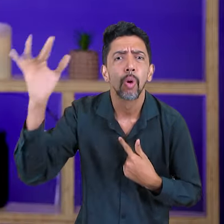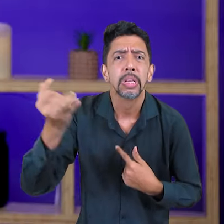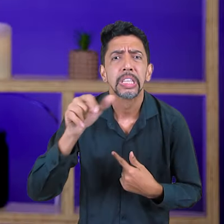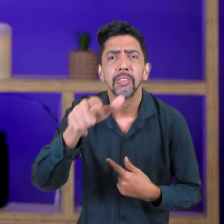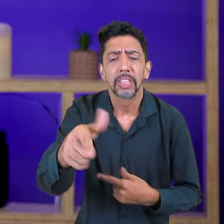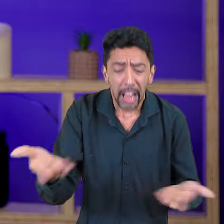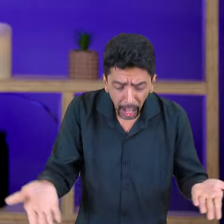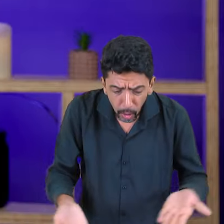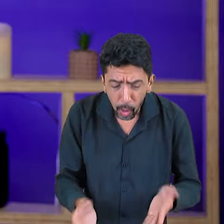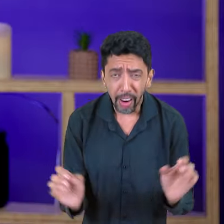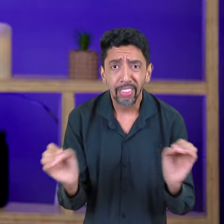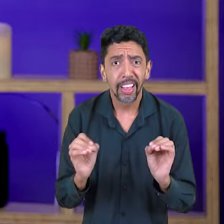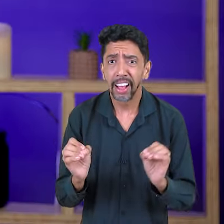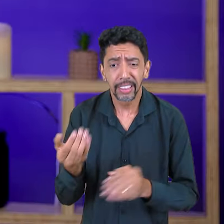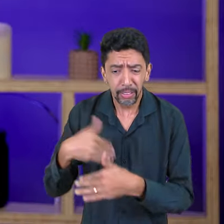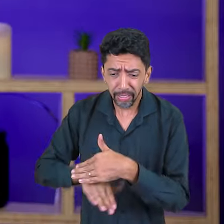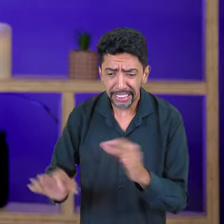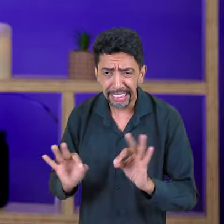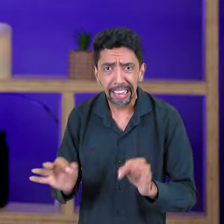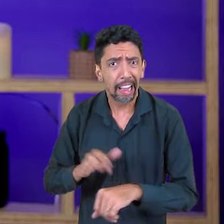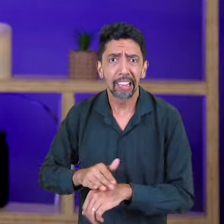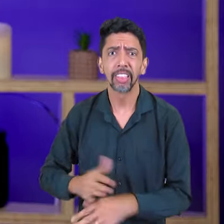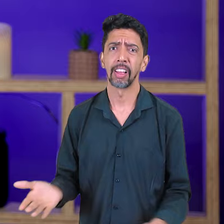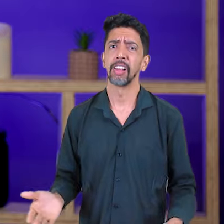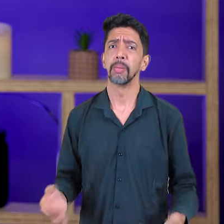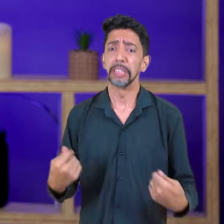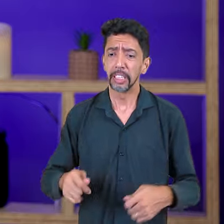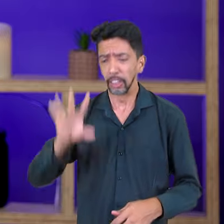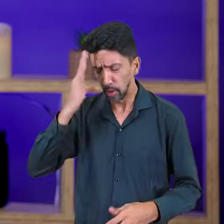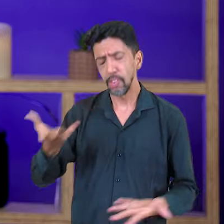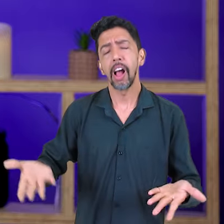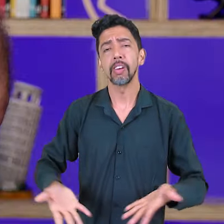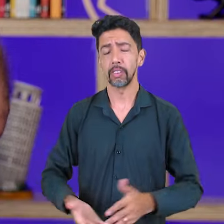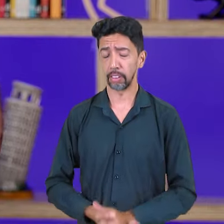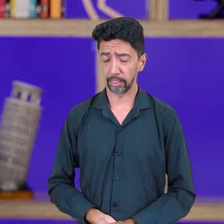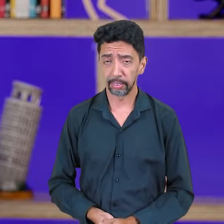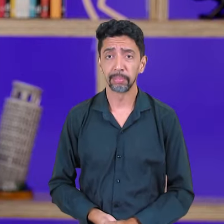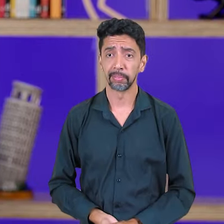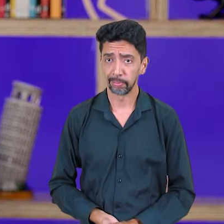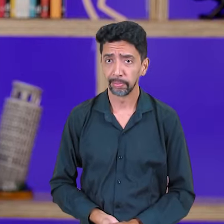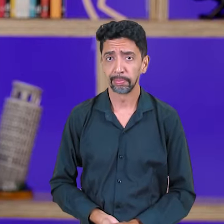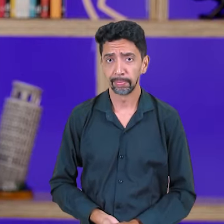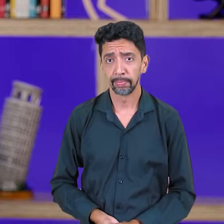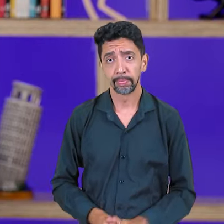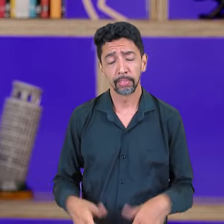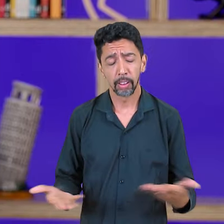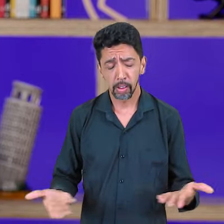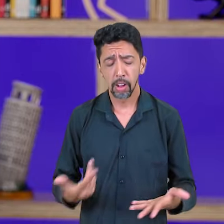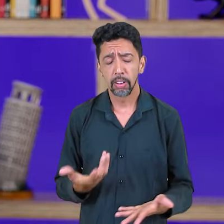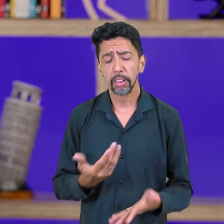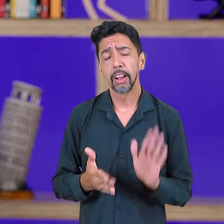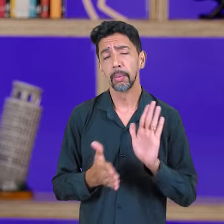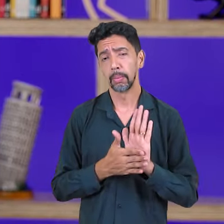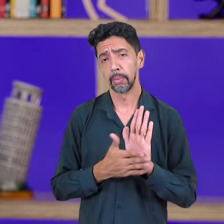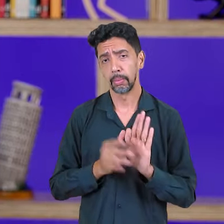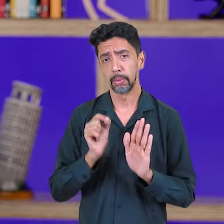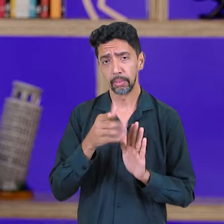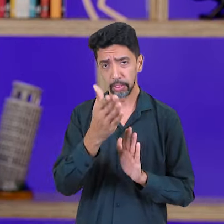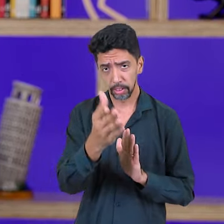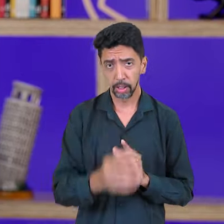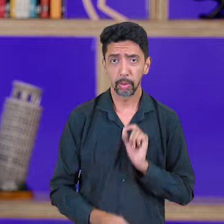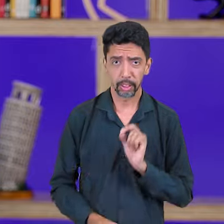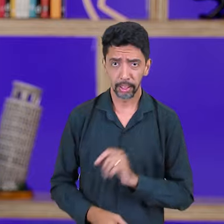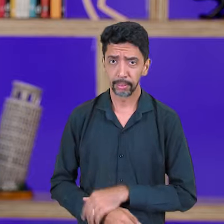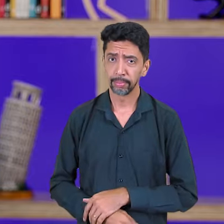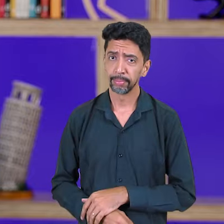não parar agora e resolver de vez esta situação quero aqui propor para vocês realmente